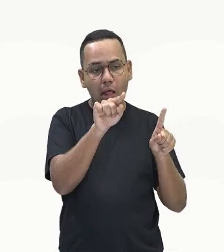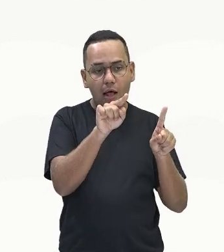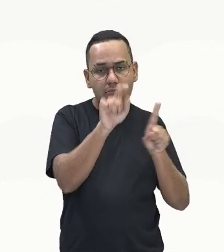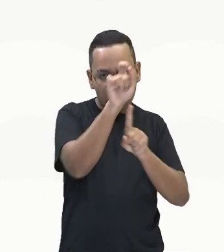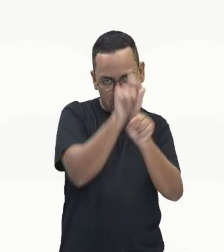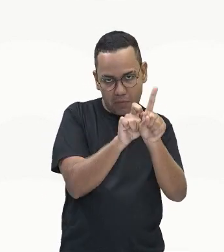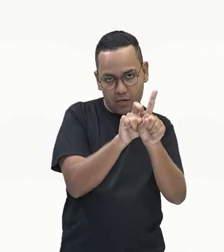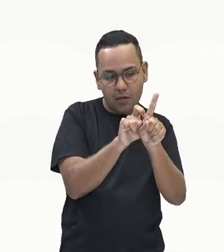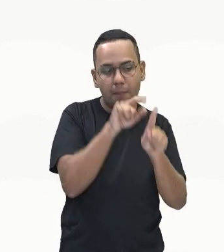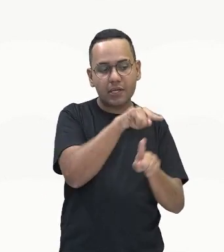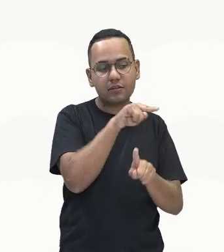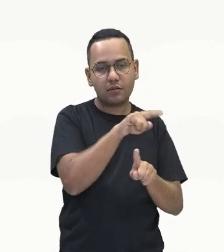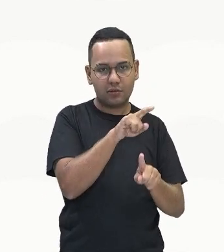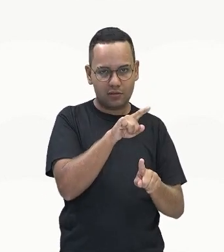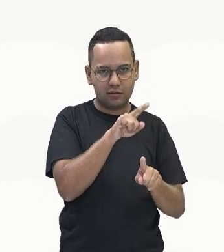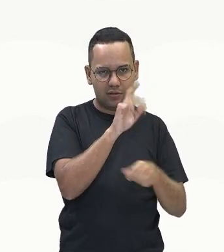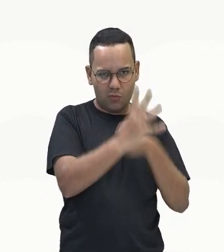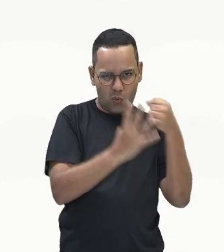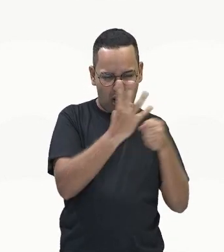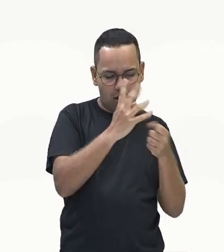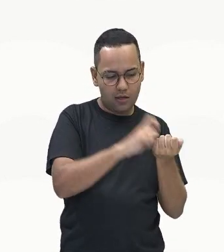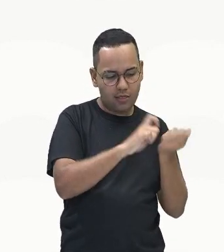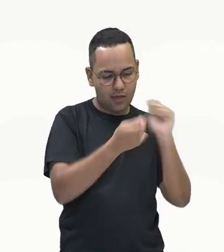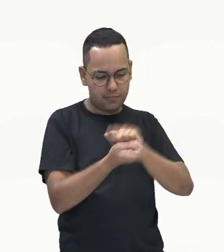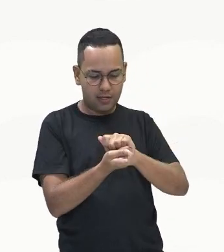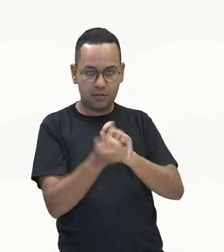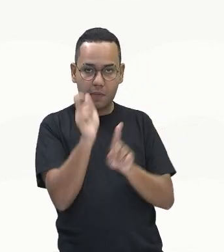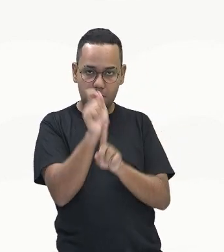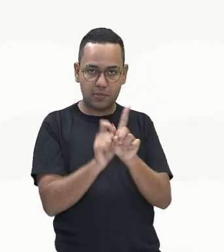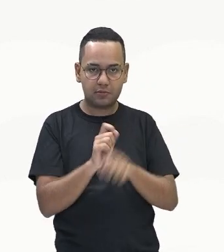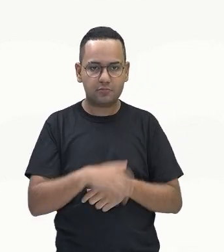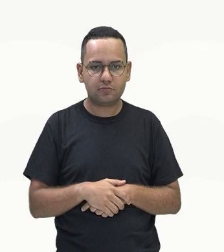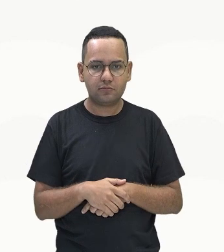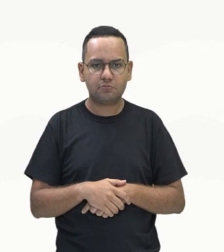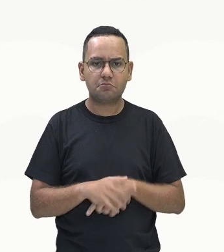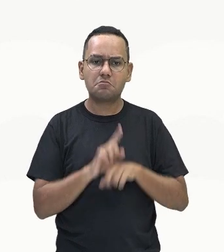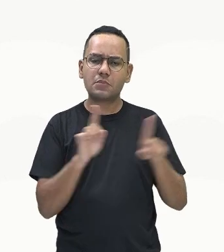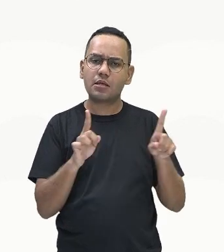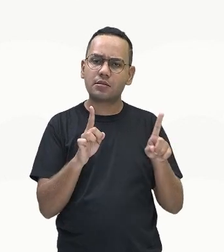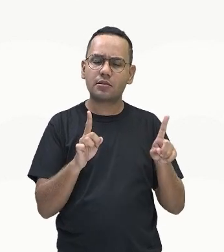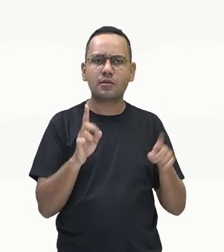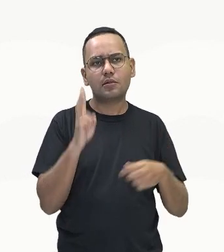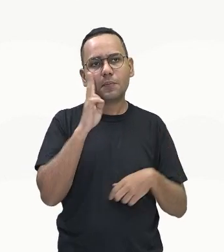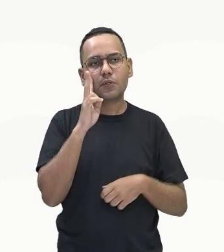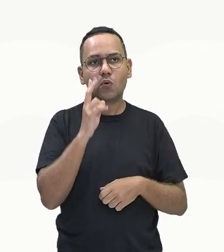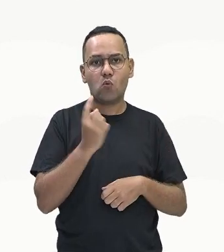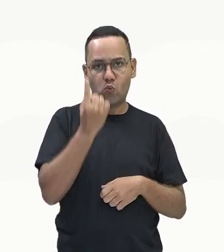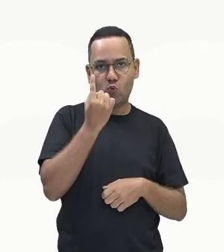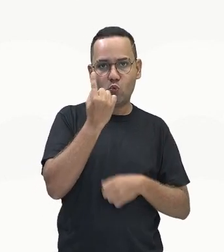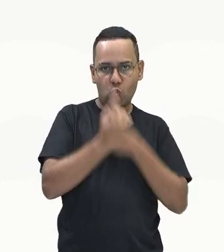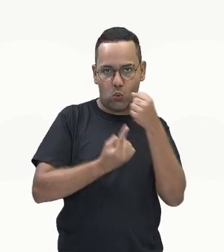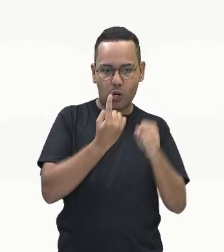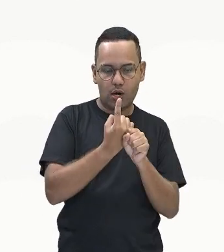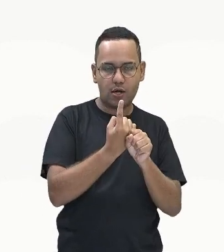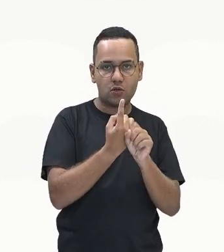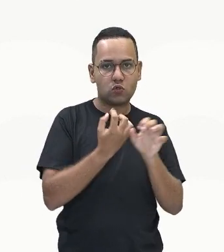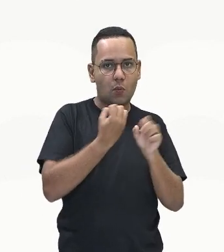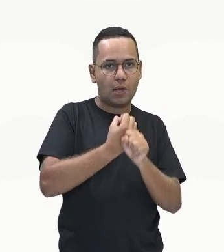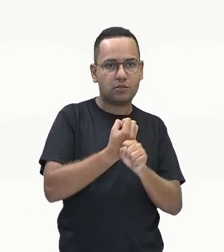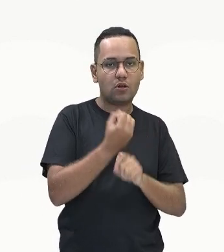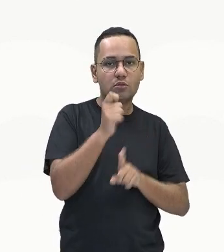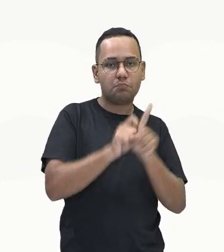aí o nosso tempo para meses. Então, como um ano possui 12 meses, 5 anos vai